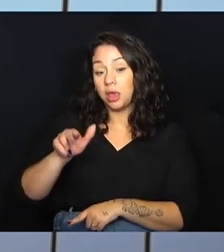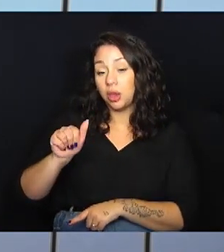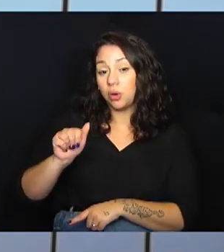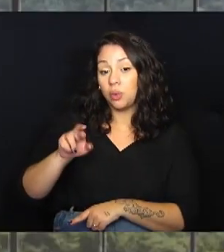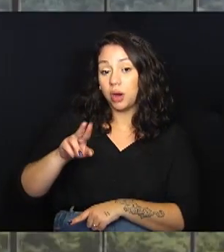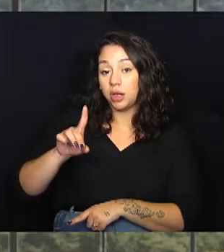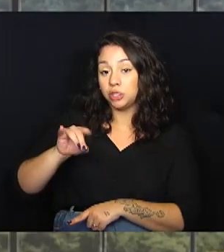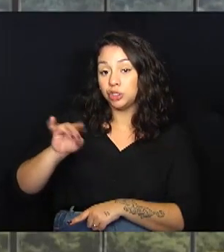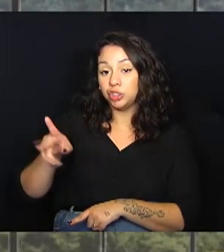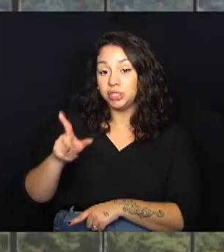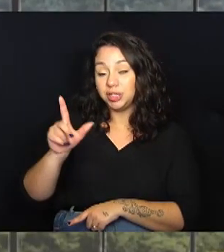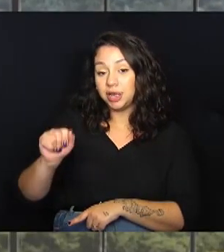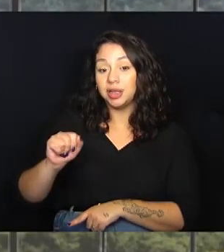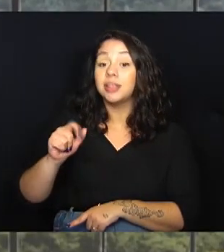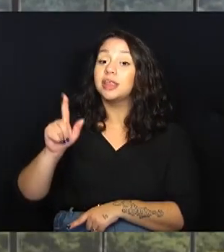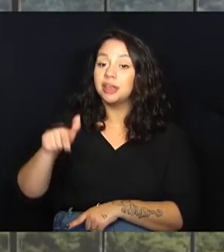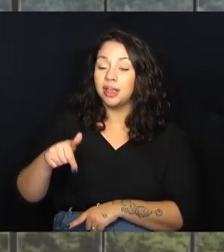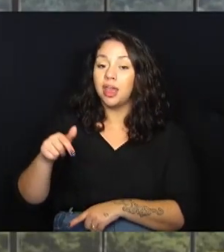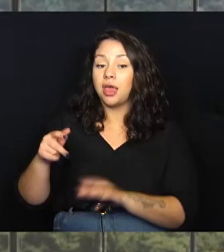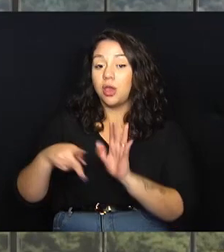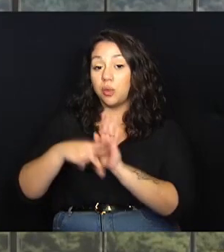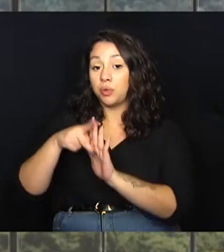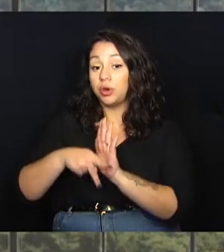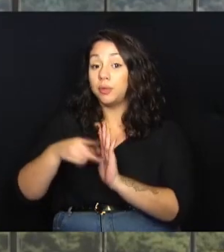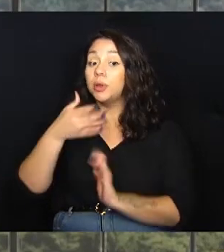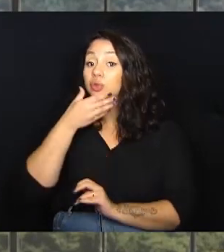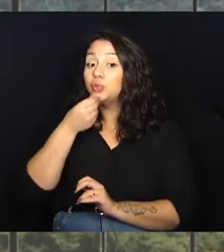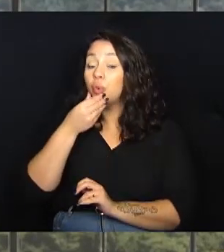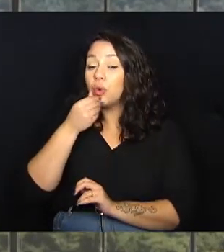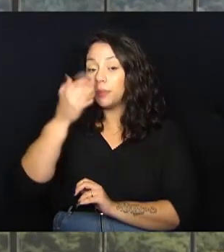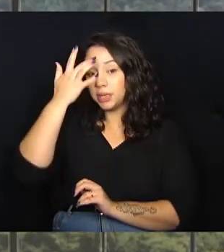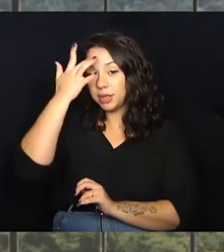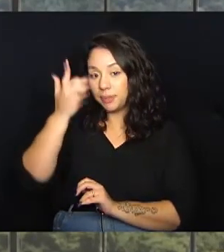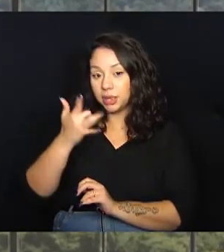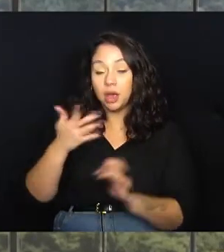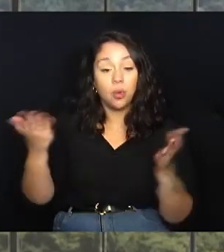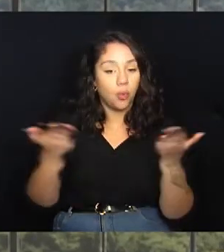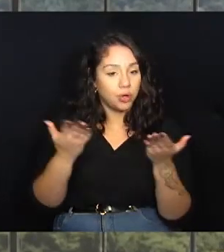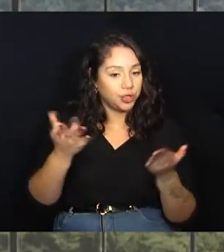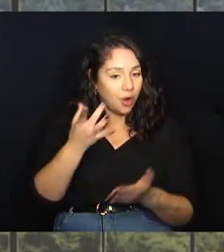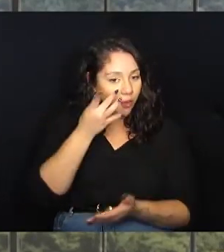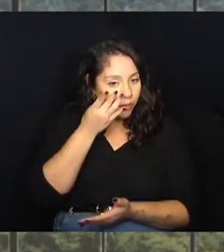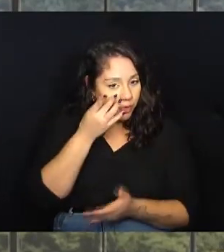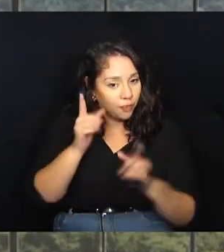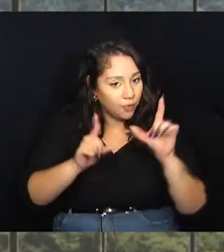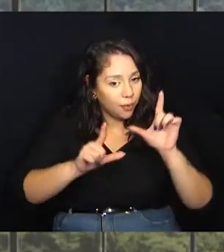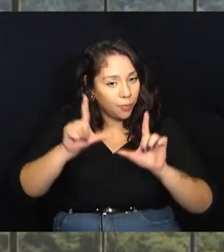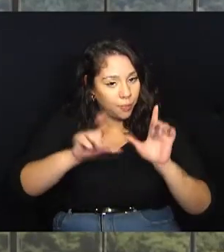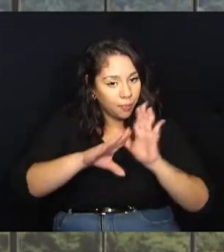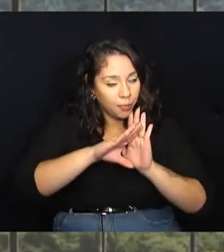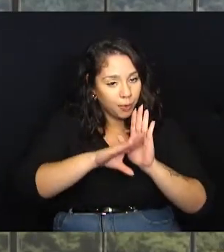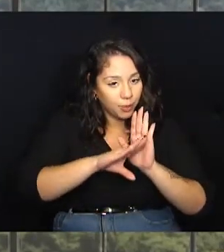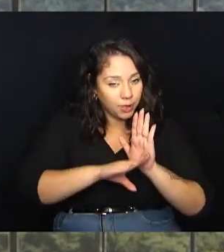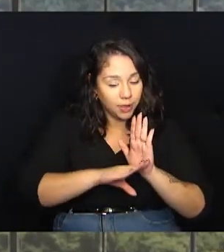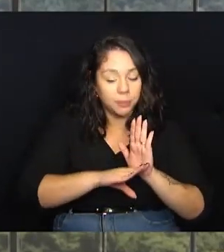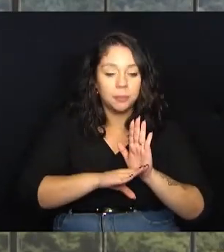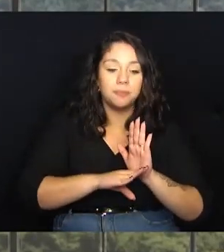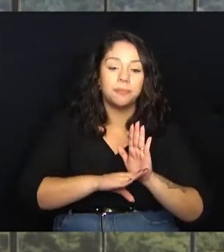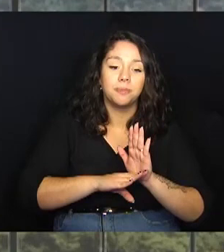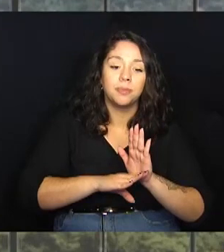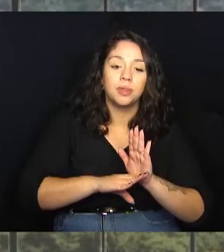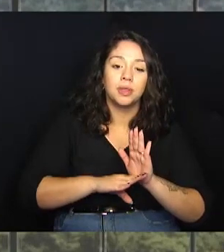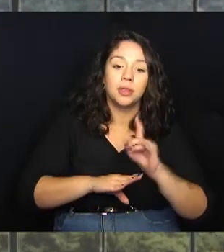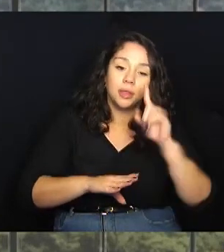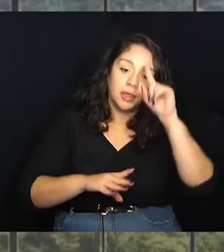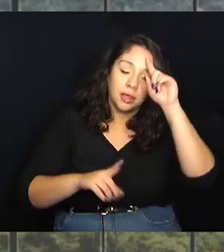tenho aqui, hoje esse programa está sendo ao vivo dia 10, mas se você está assistindo aí a reprise do nosso Questão de Ordem,